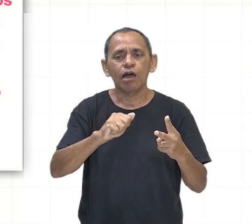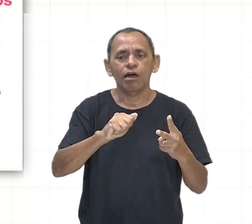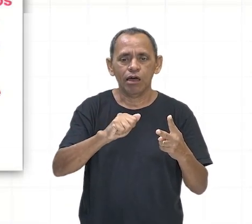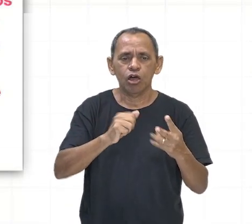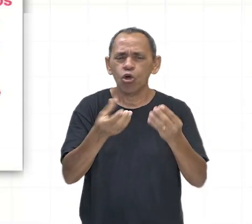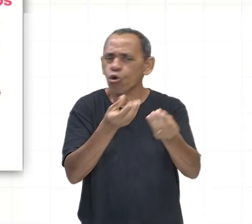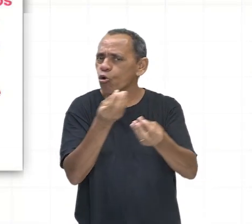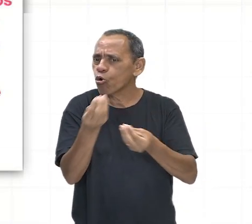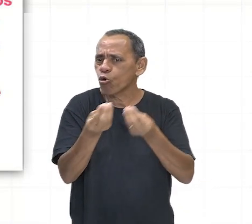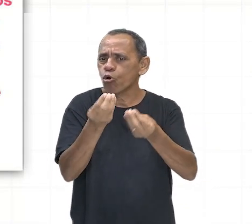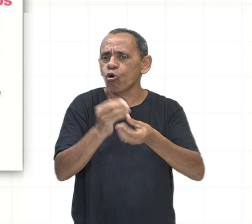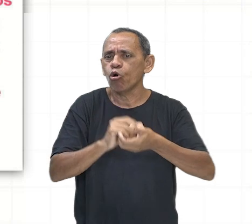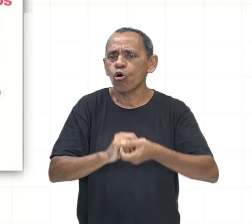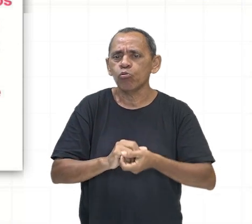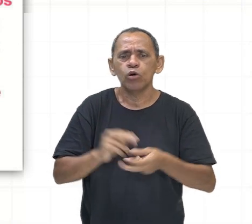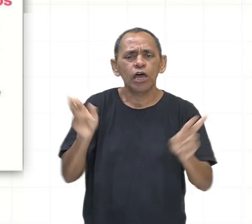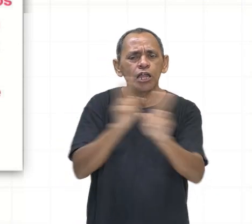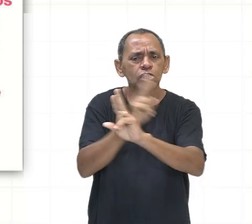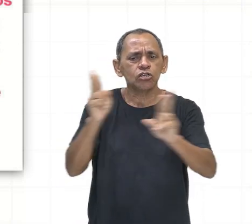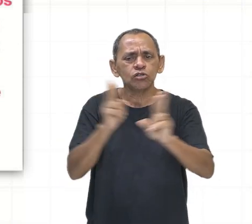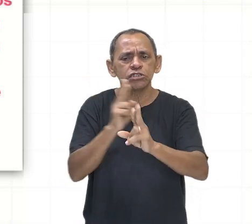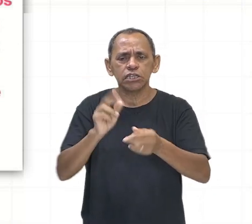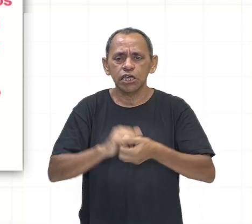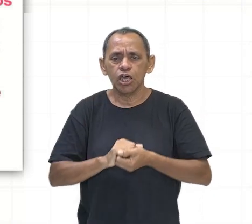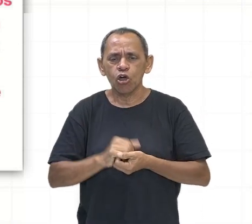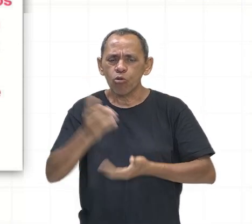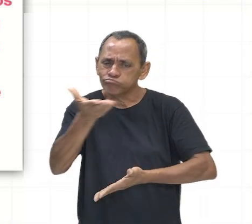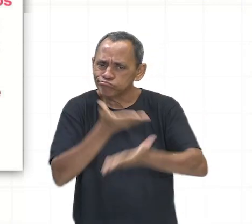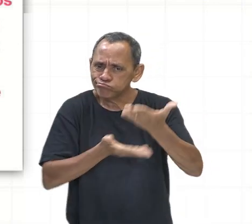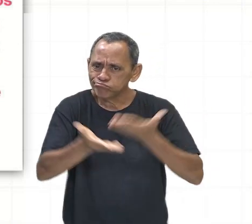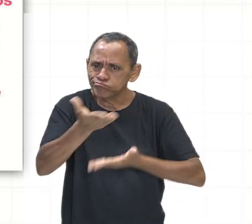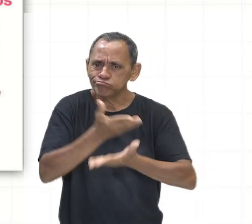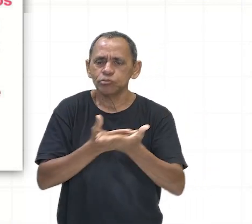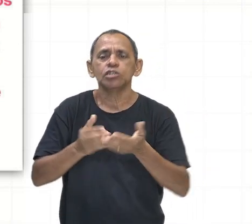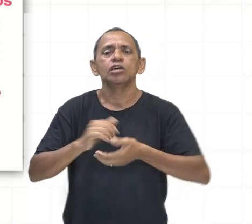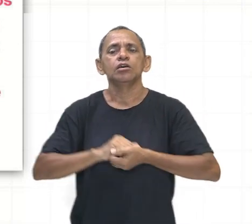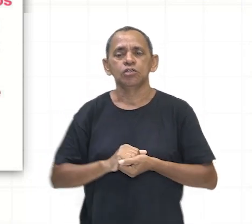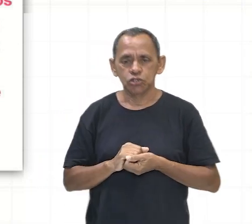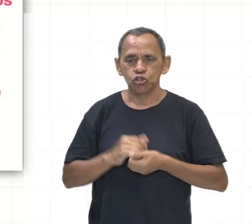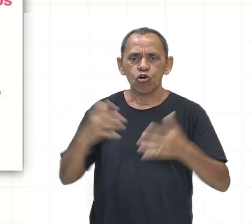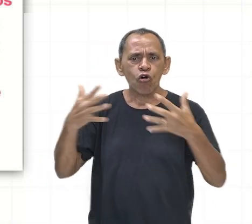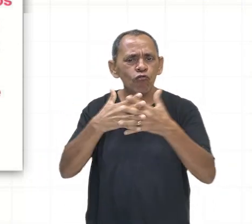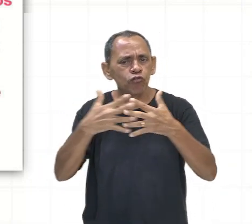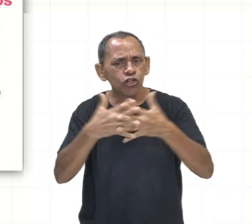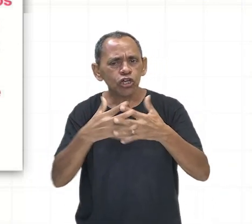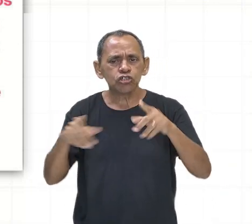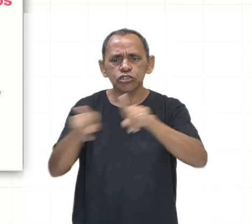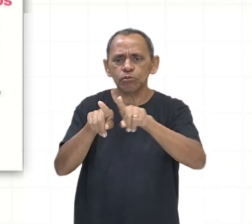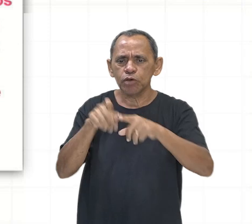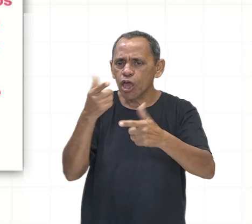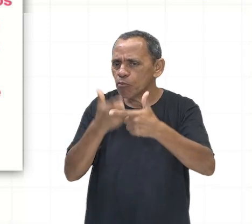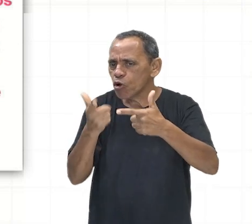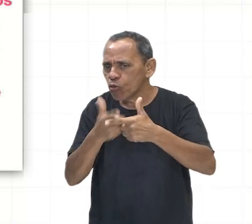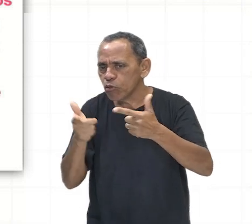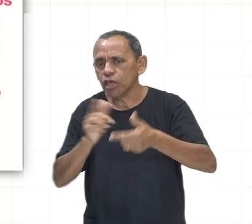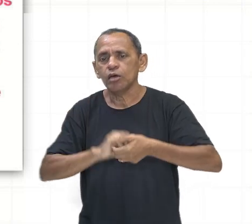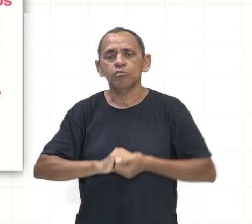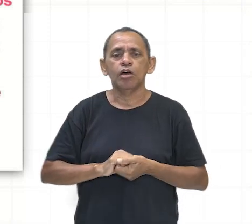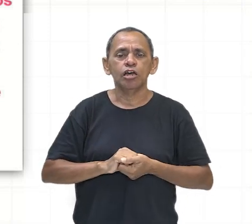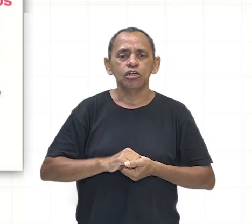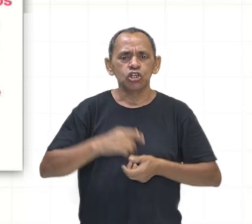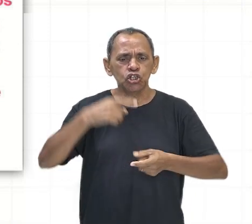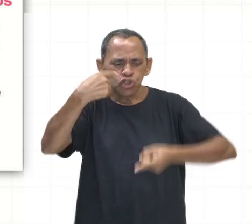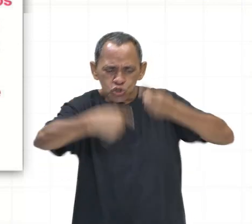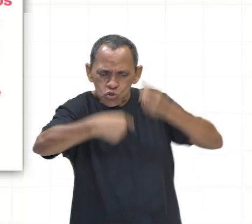conflitos, para pensar situações de discussão entre as pessoas, situações de guerra entre